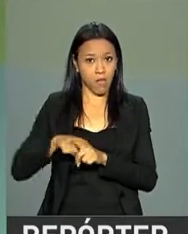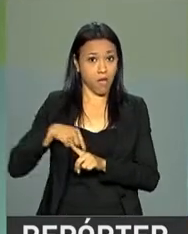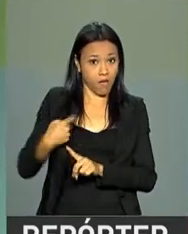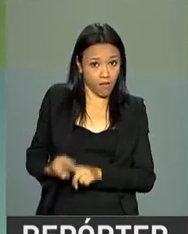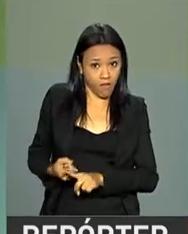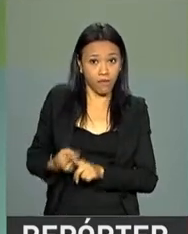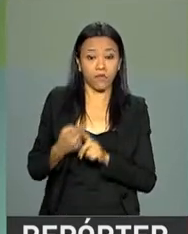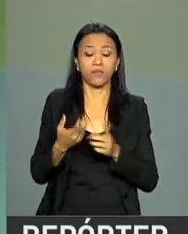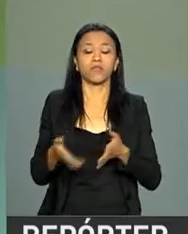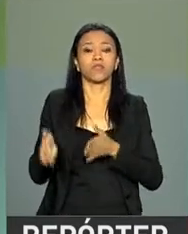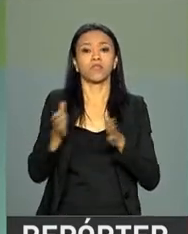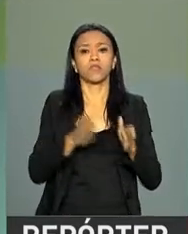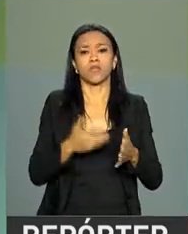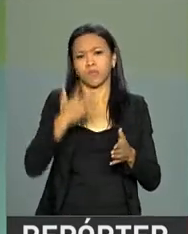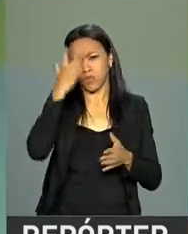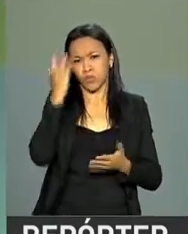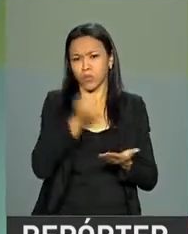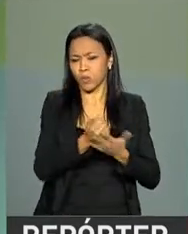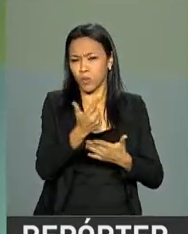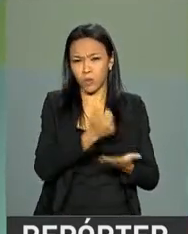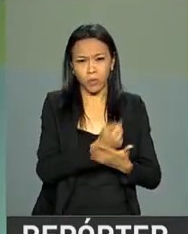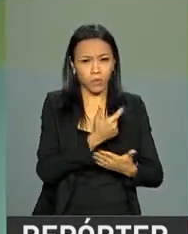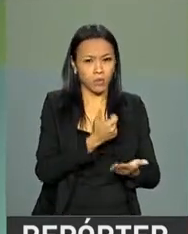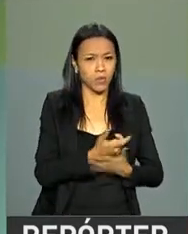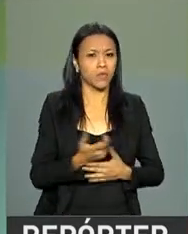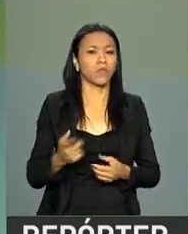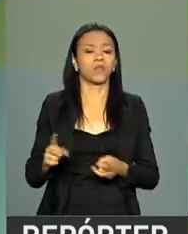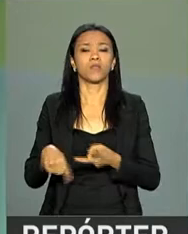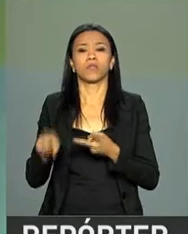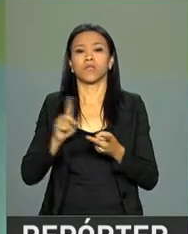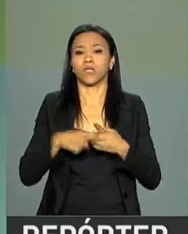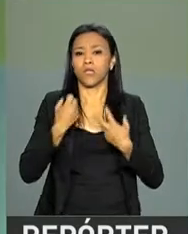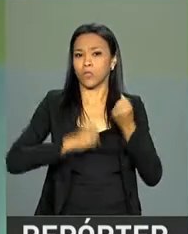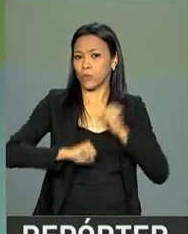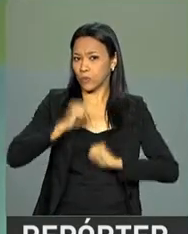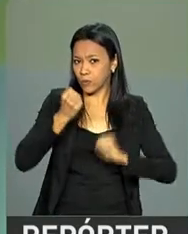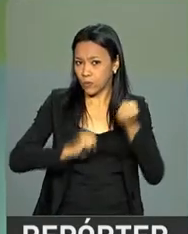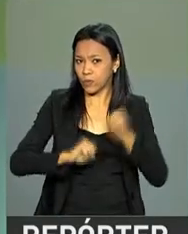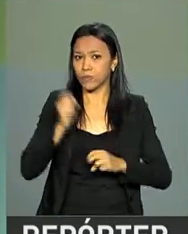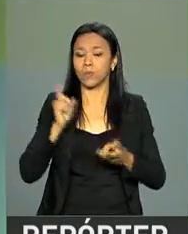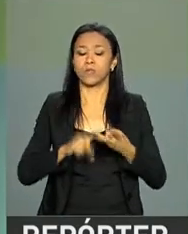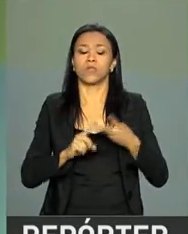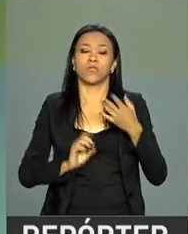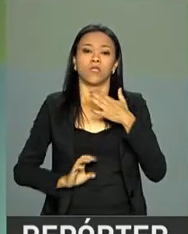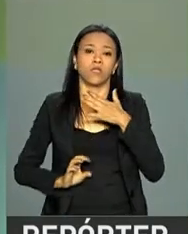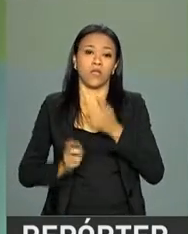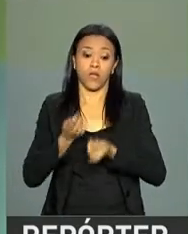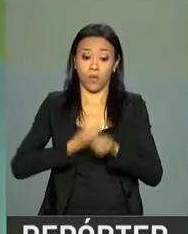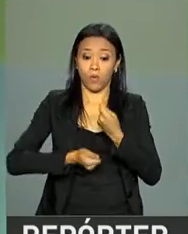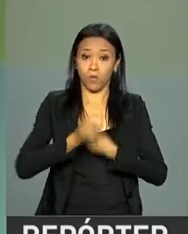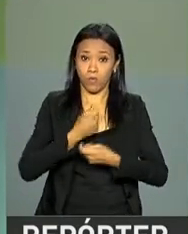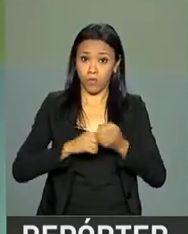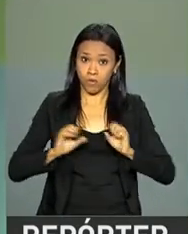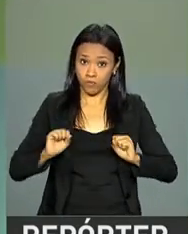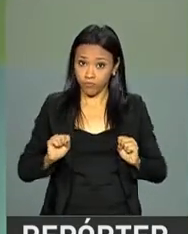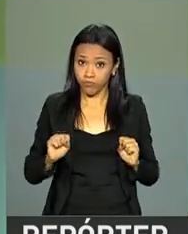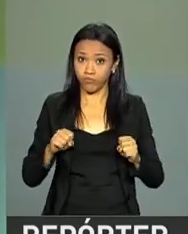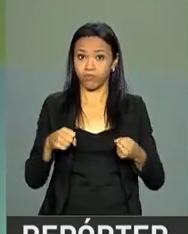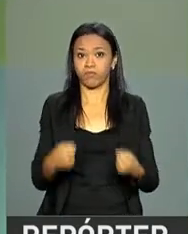de fato, a demanda, inclusive para a indústria, a economia começa a se recuperar de forma